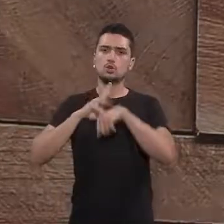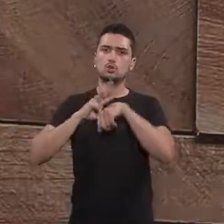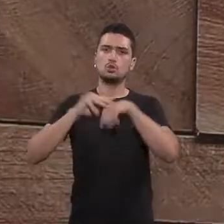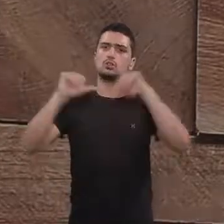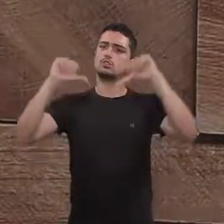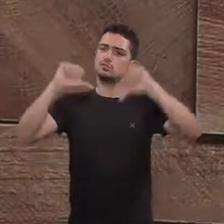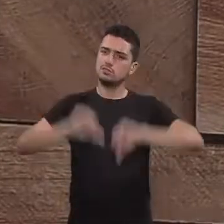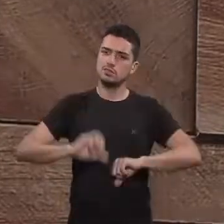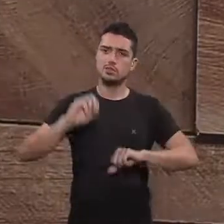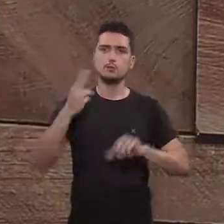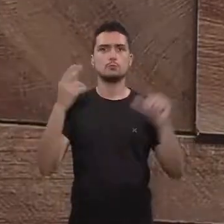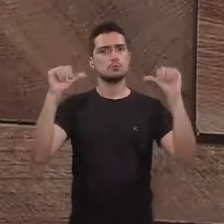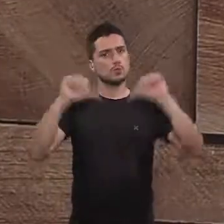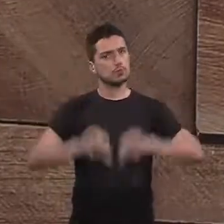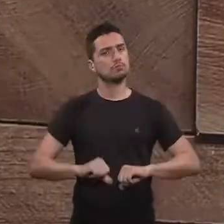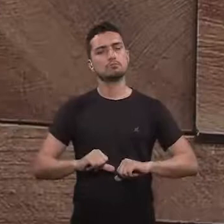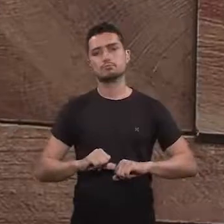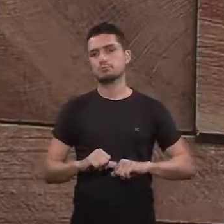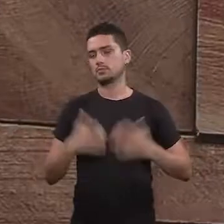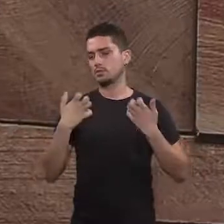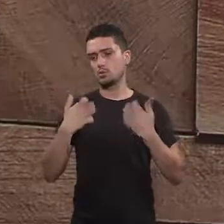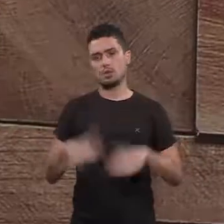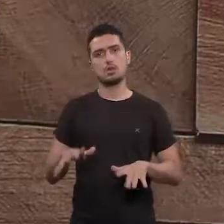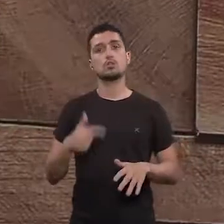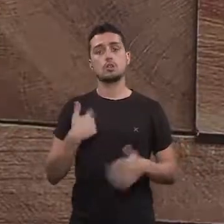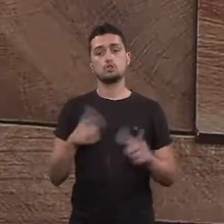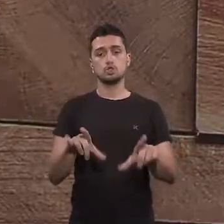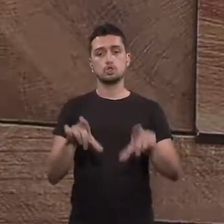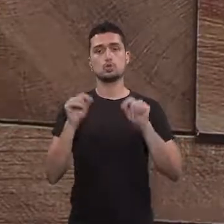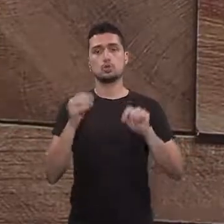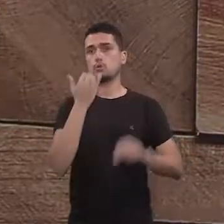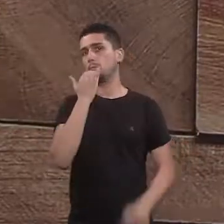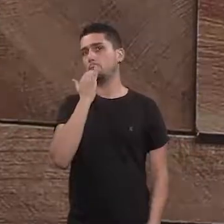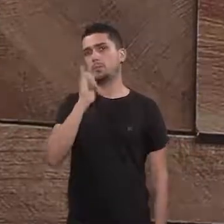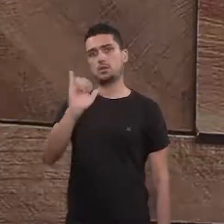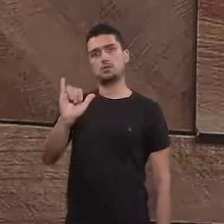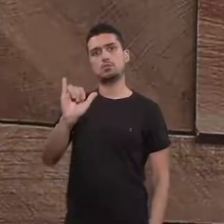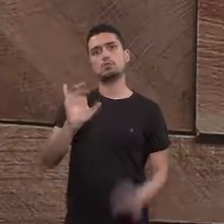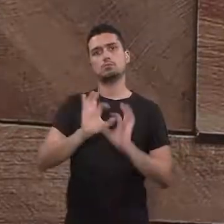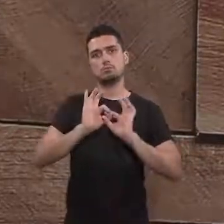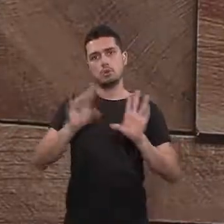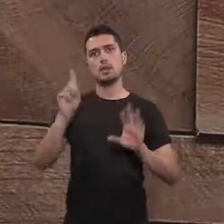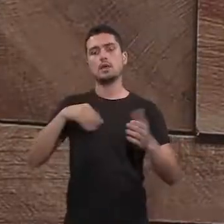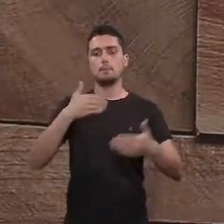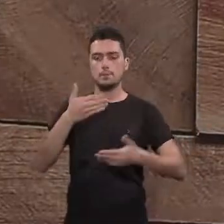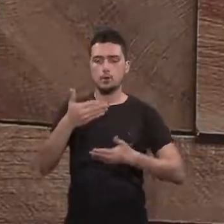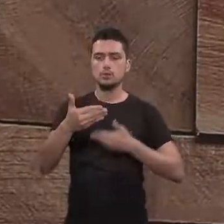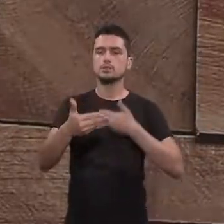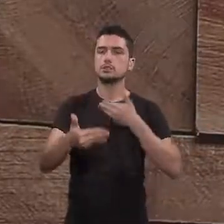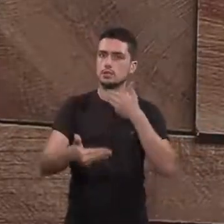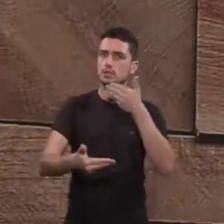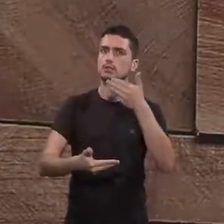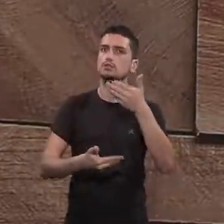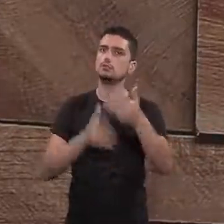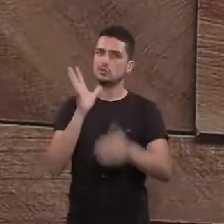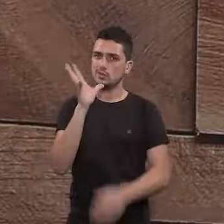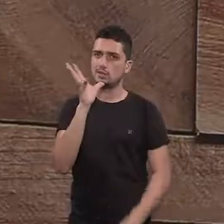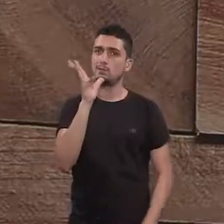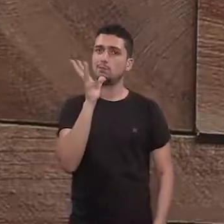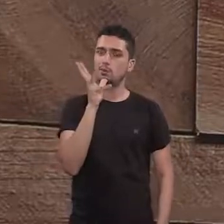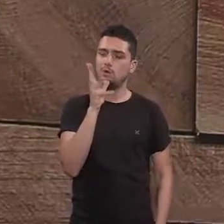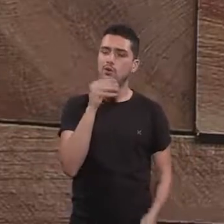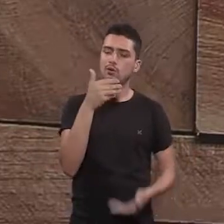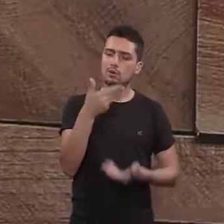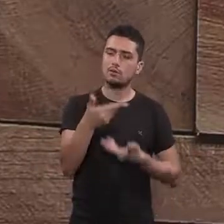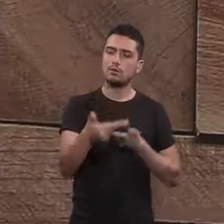adoecer ou então eu vou piorar. Então eu decido perdoar. E isso é um processo mnemônico, é um